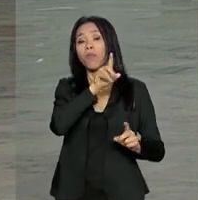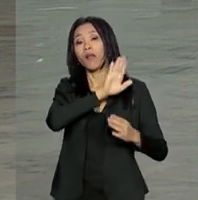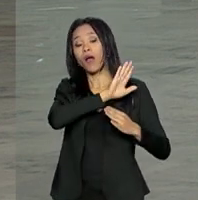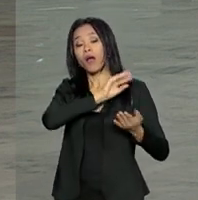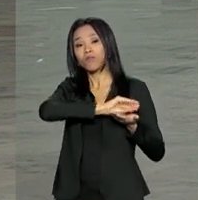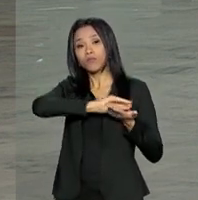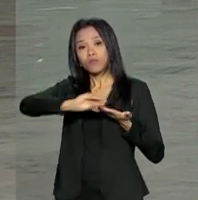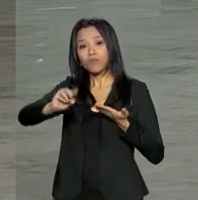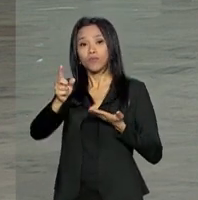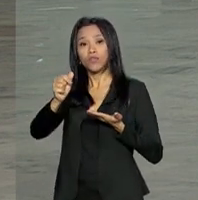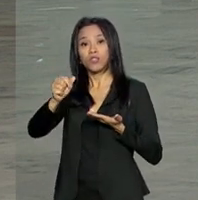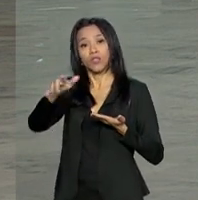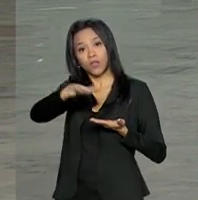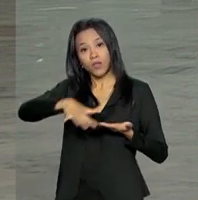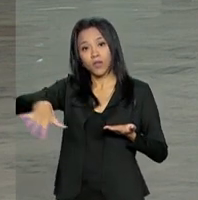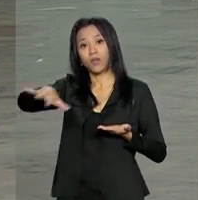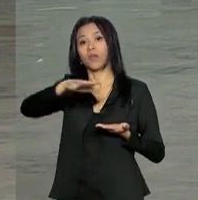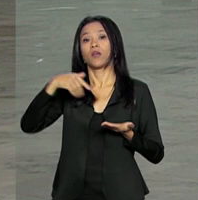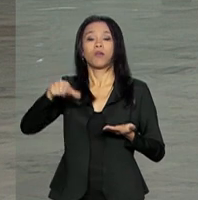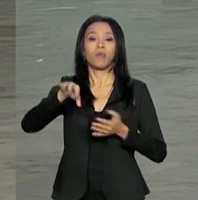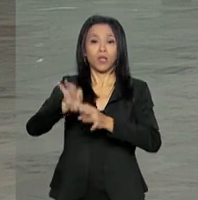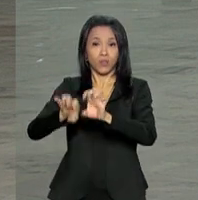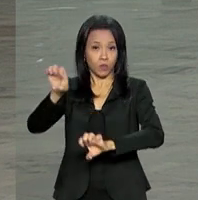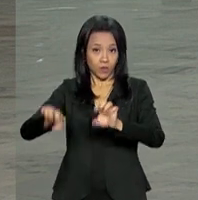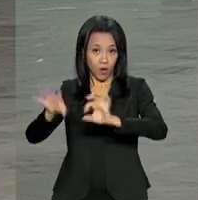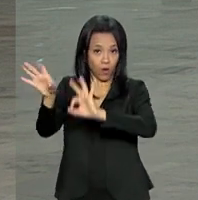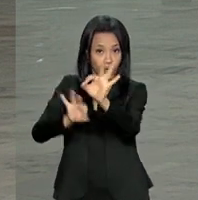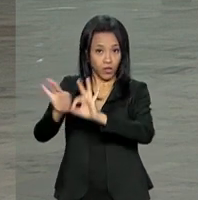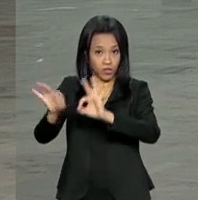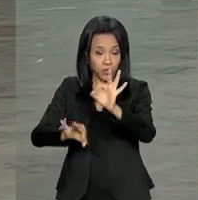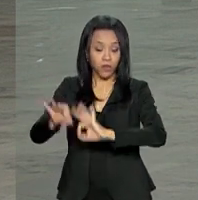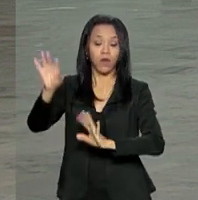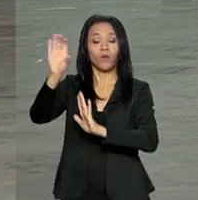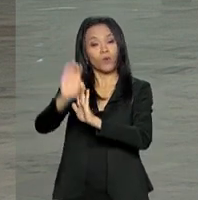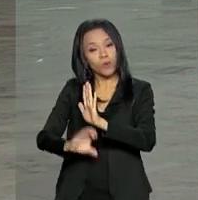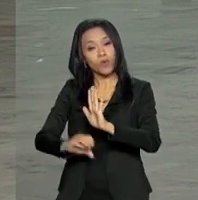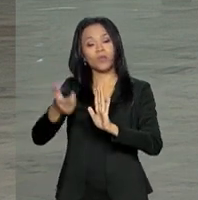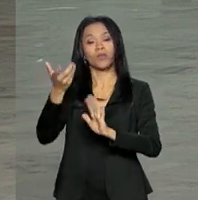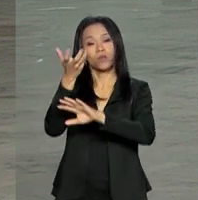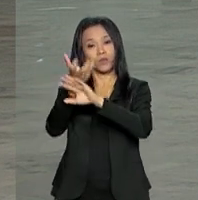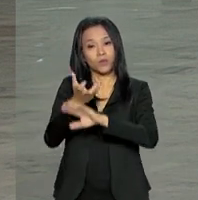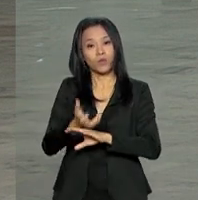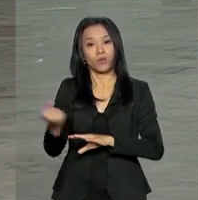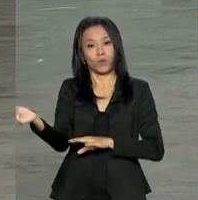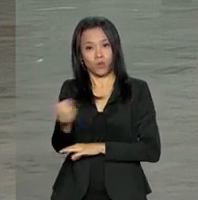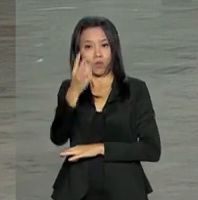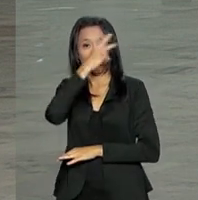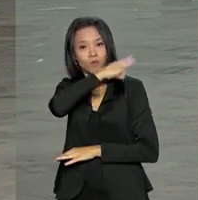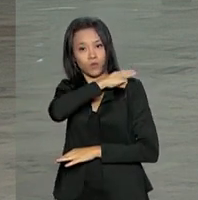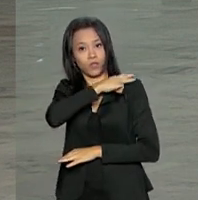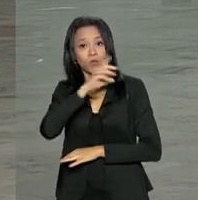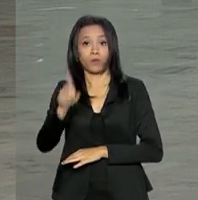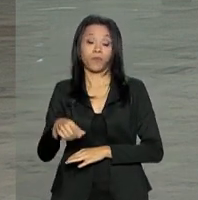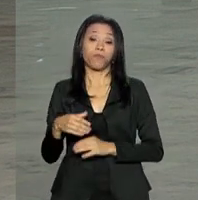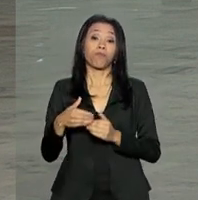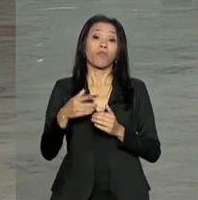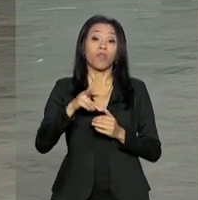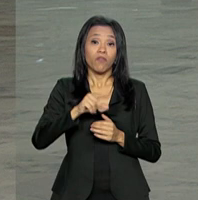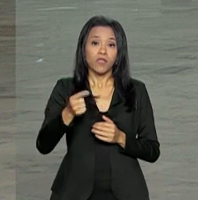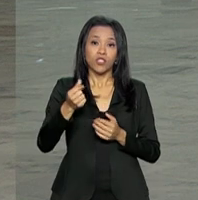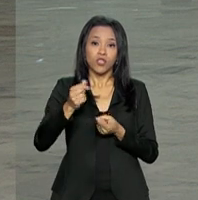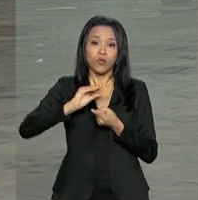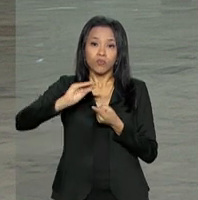ensino médio o dinheiro será usado para cobrir as despesas dos próximos cinco anos e será liberado à medida